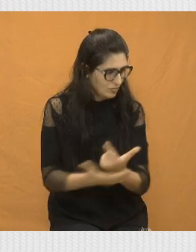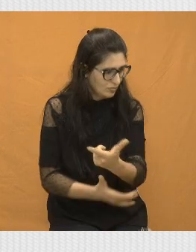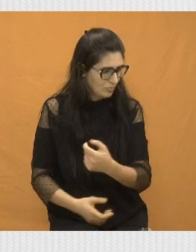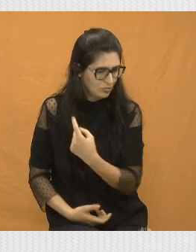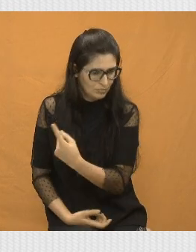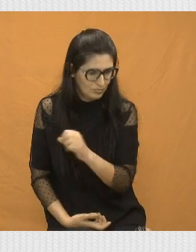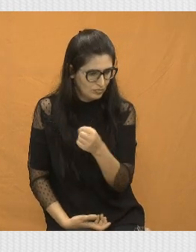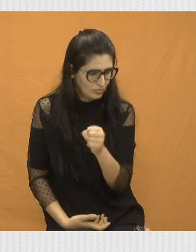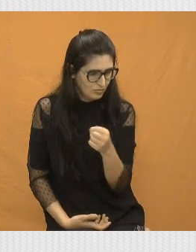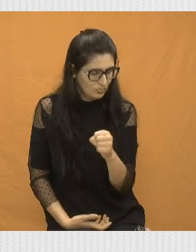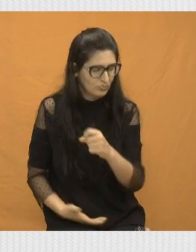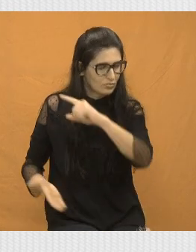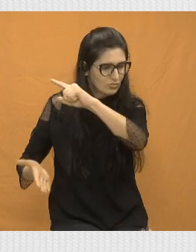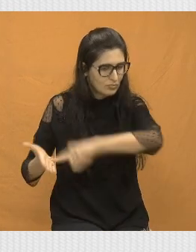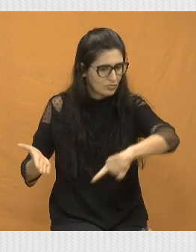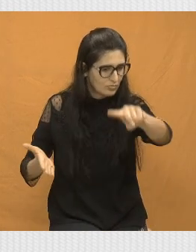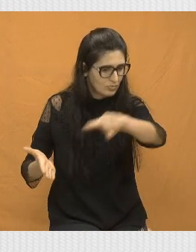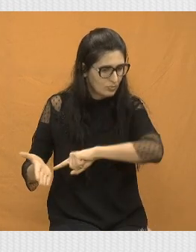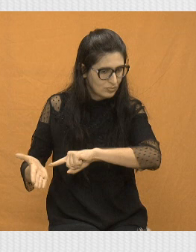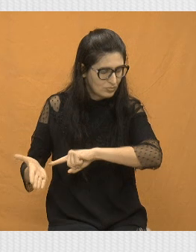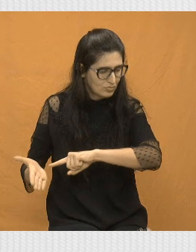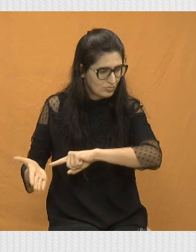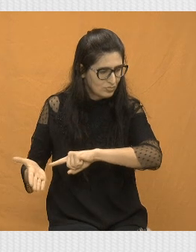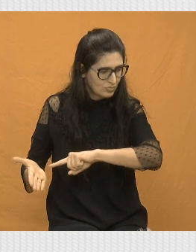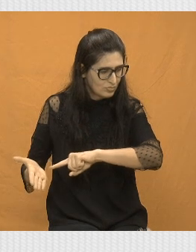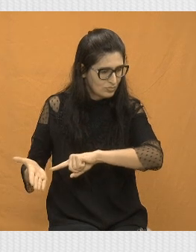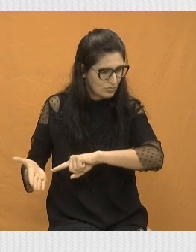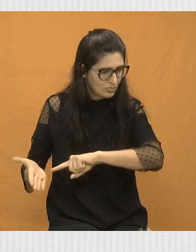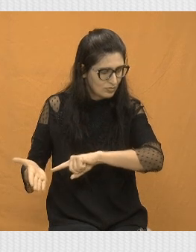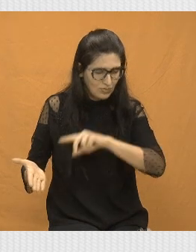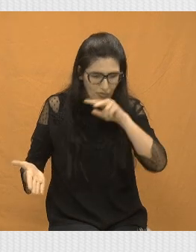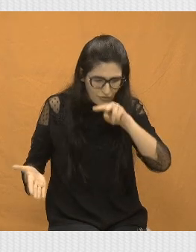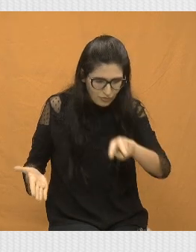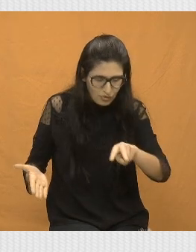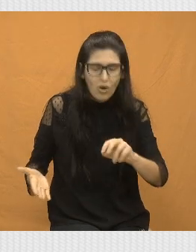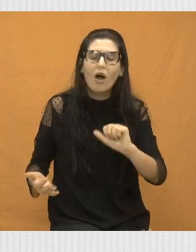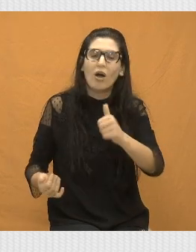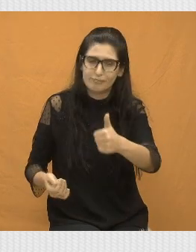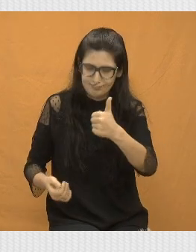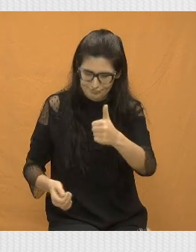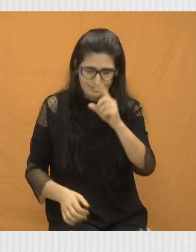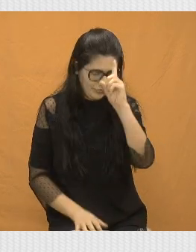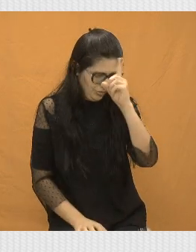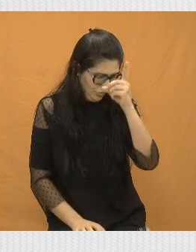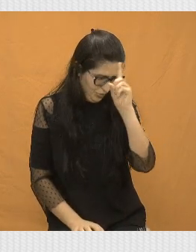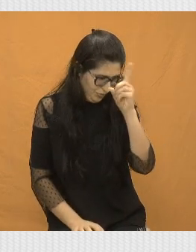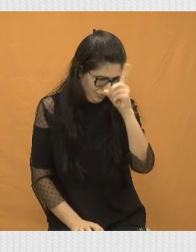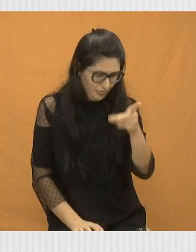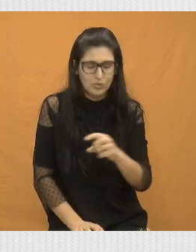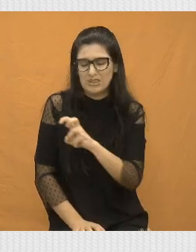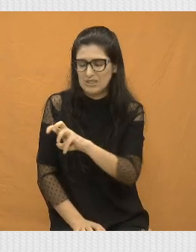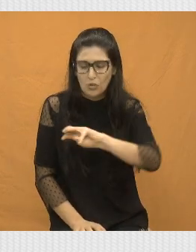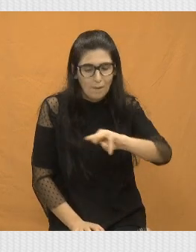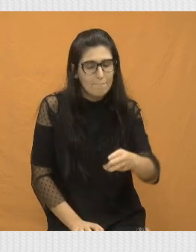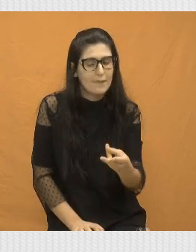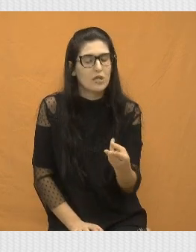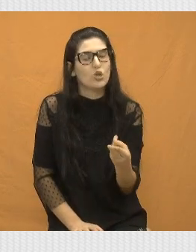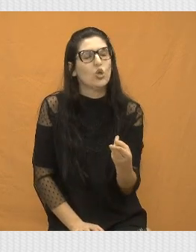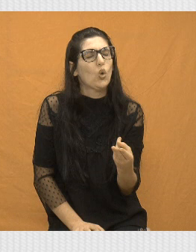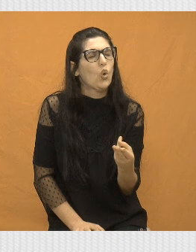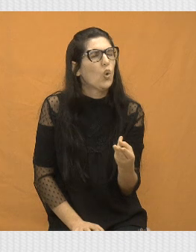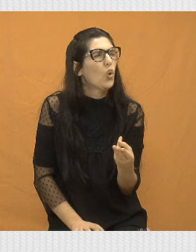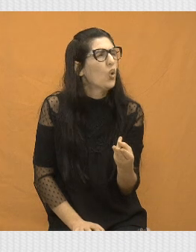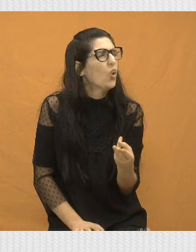18. Esse cancelado... Aí bate. Só de olhar ali já dá para ver. Aí. A minha dúvida era essa. Se os 5 milhões,